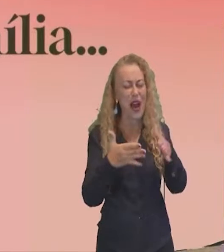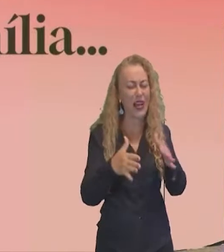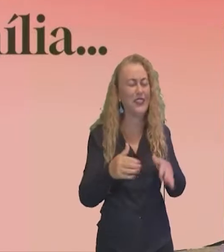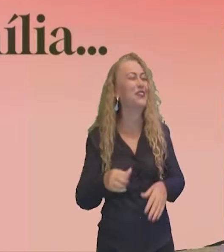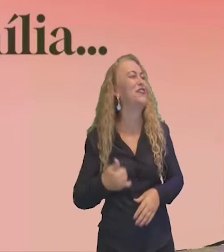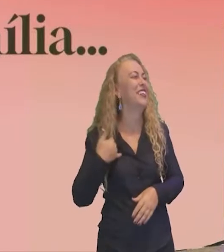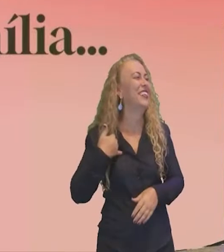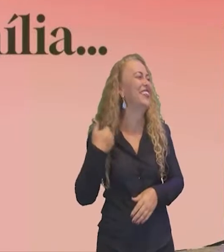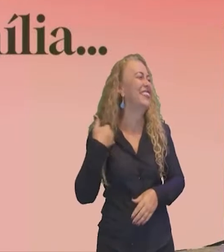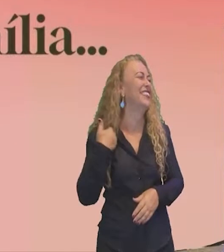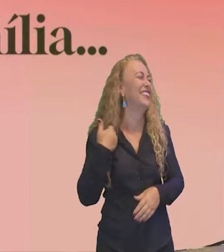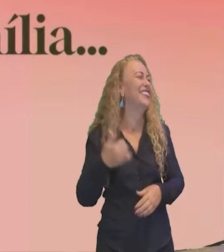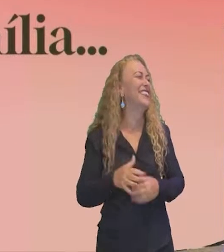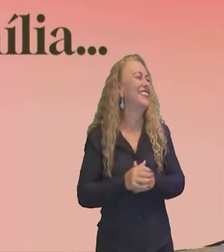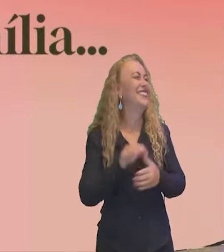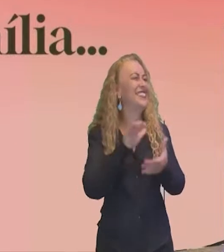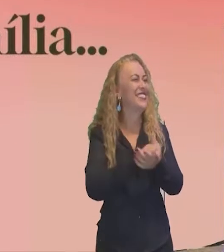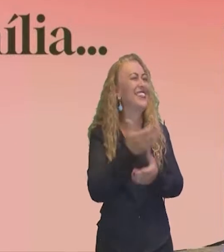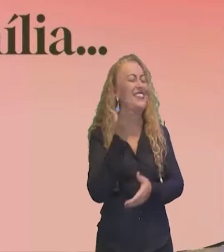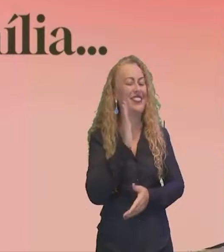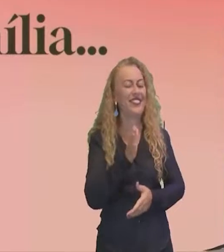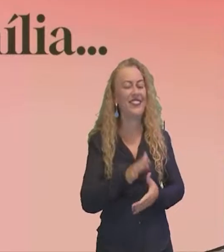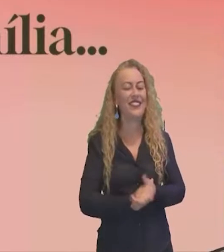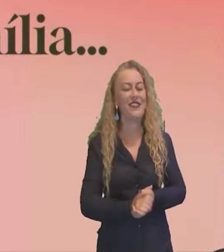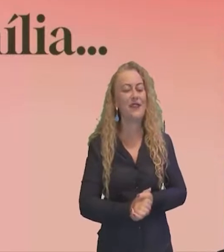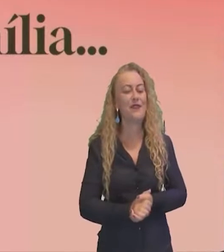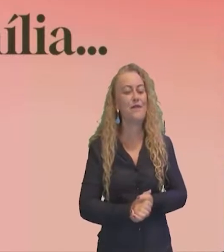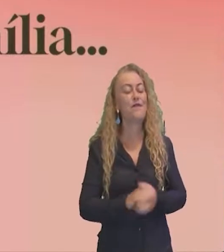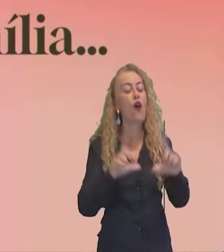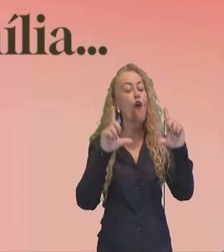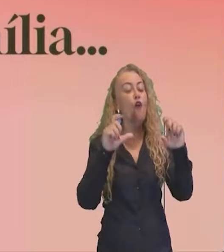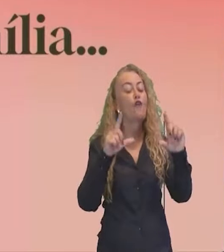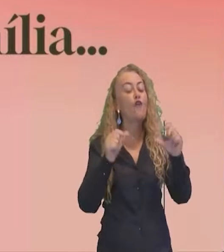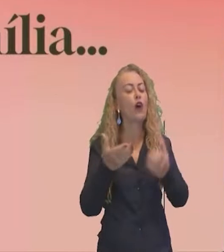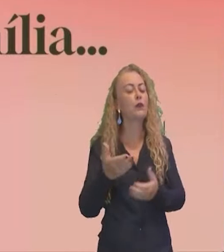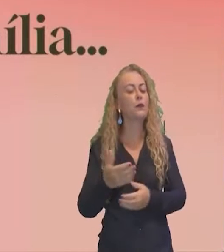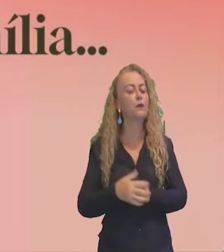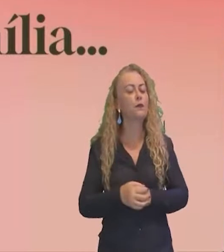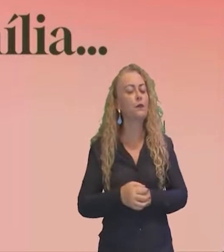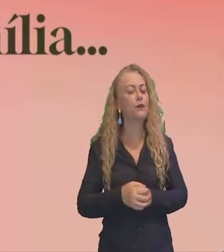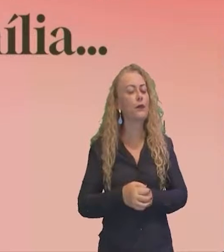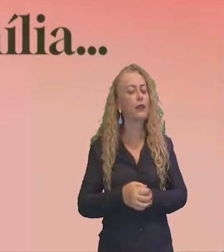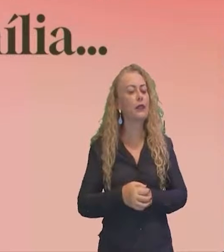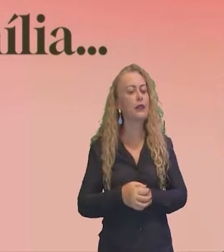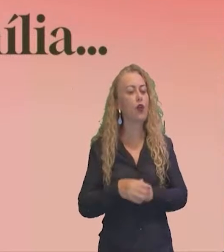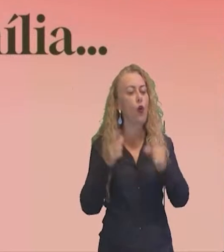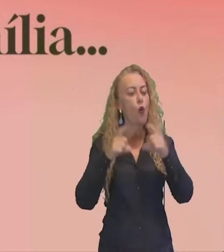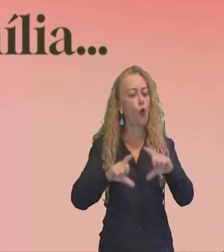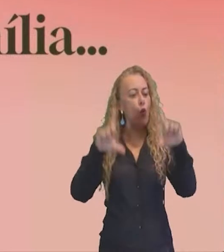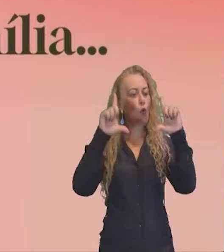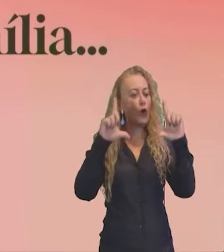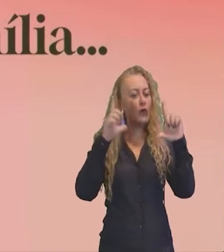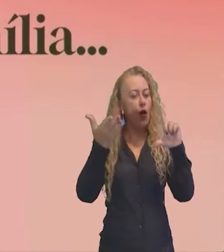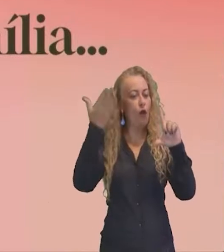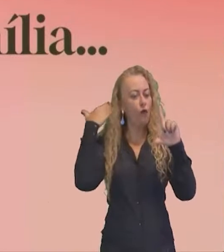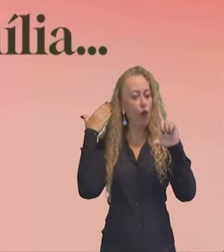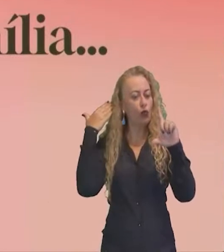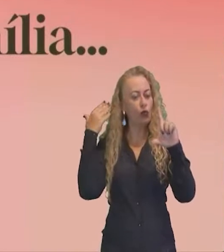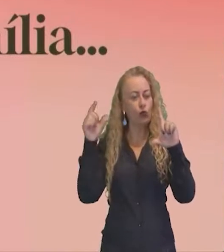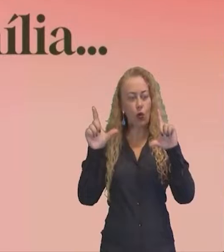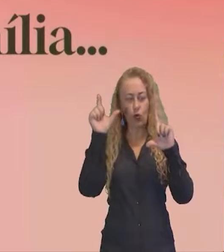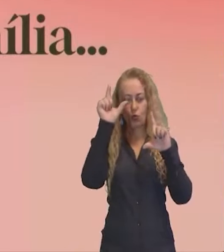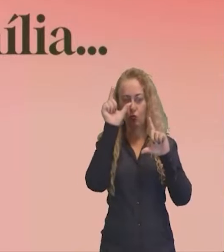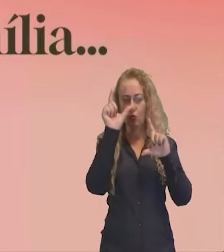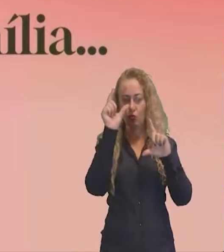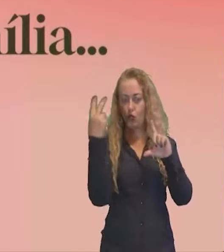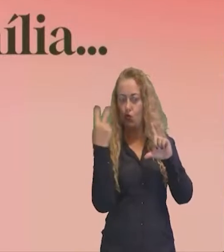isso. E essa foto eu gostei, irmãos, porque lá atrás, os irmãos podem ver o dia do nosso casamento. E